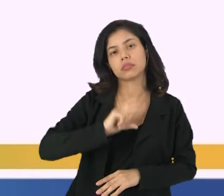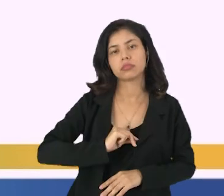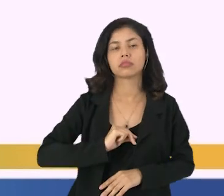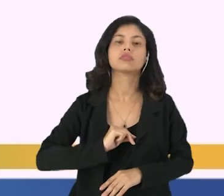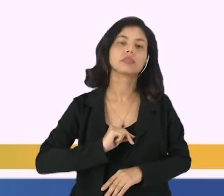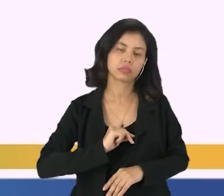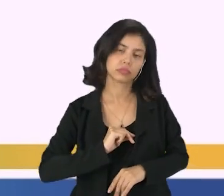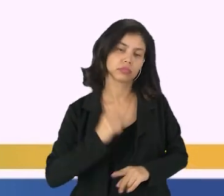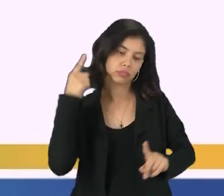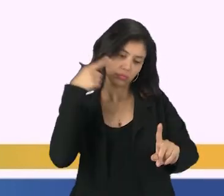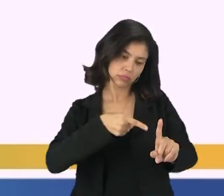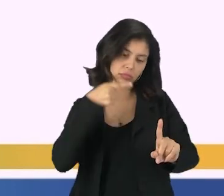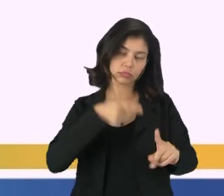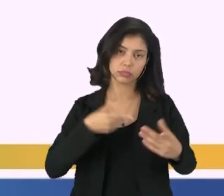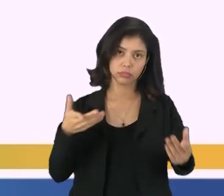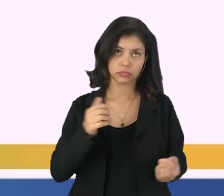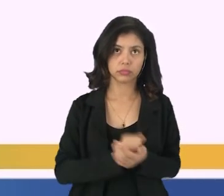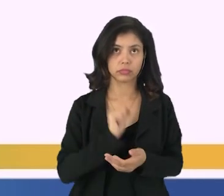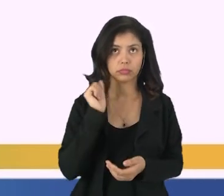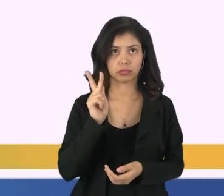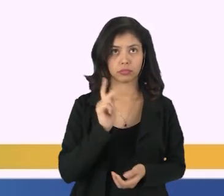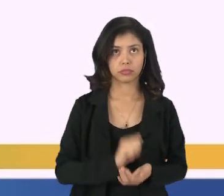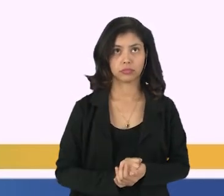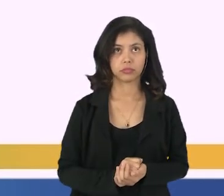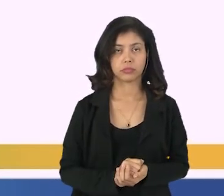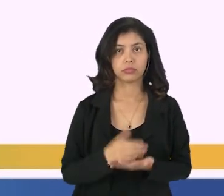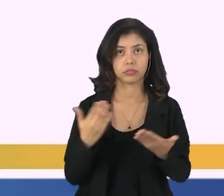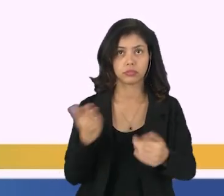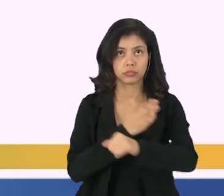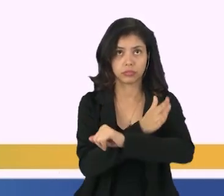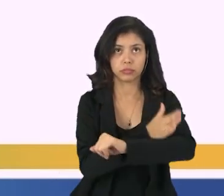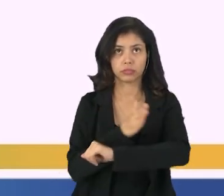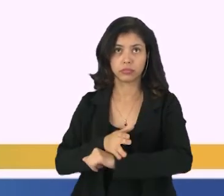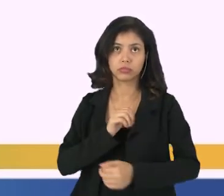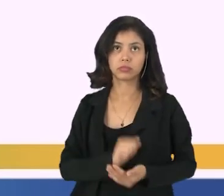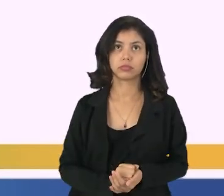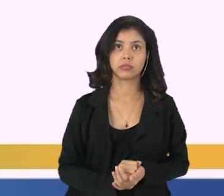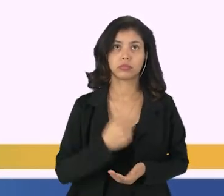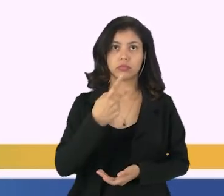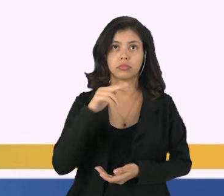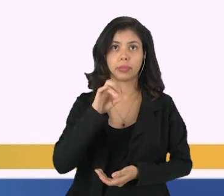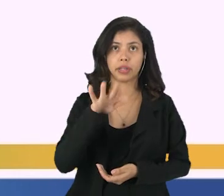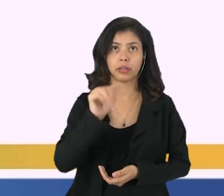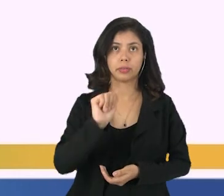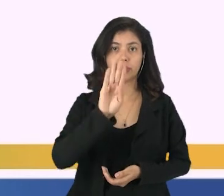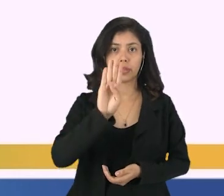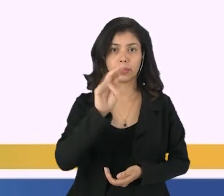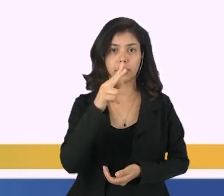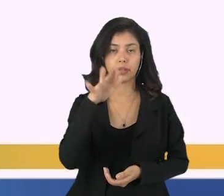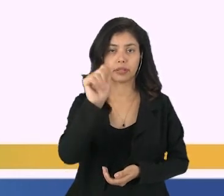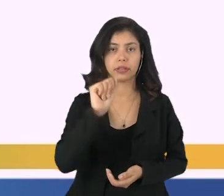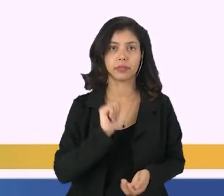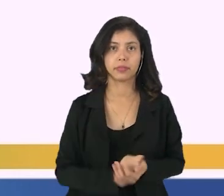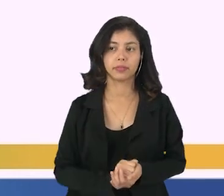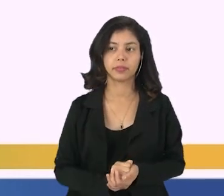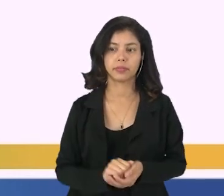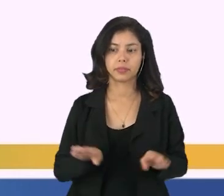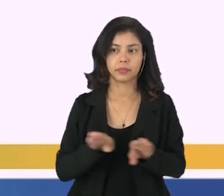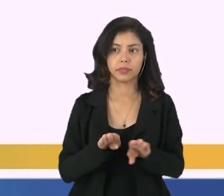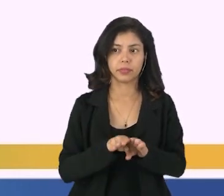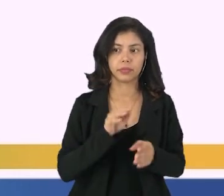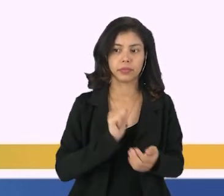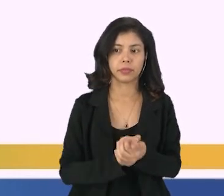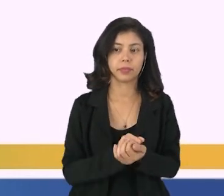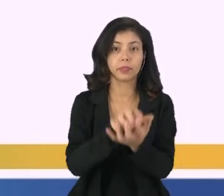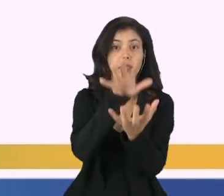serem julgados aí em Portugal, ok, pessoal? E aí, nessas visitações realizadas aqui em Pernambuco e na Bahia,